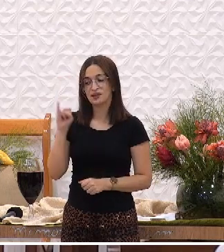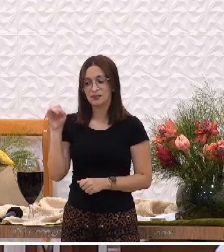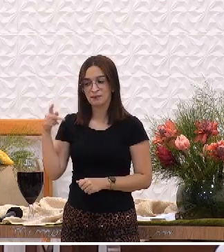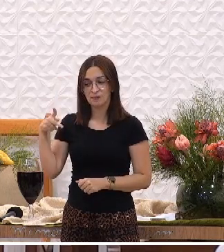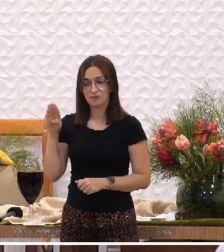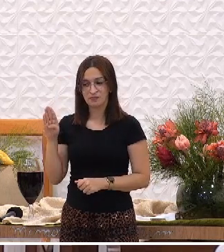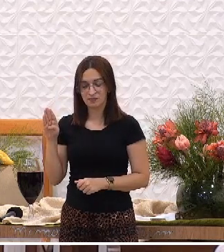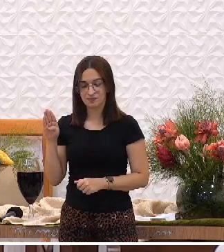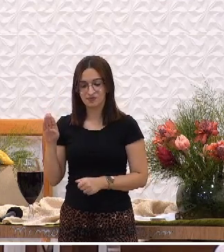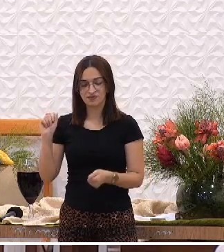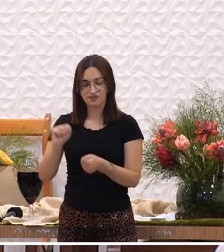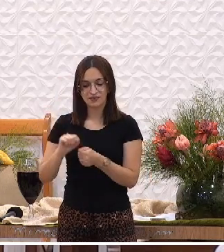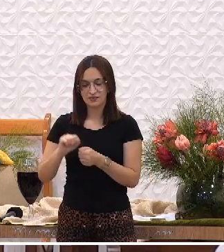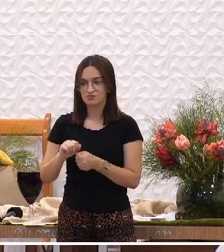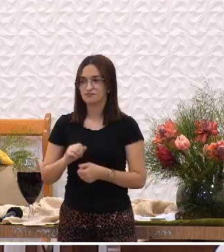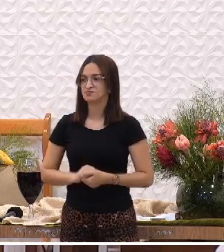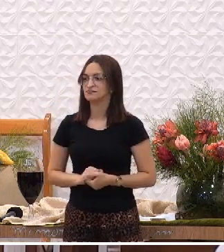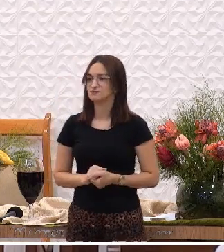fazia.